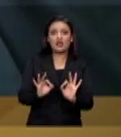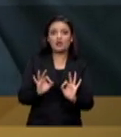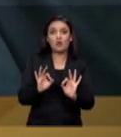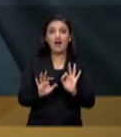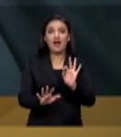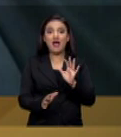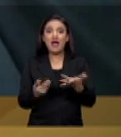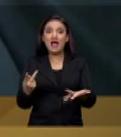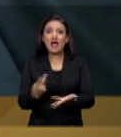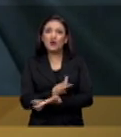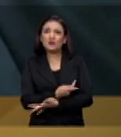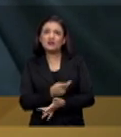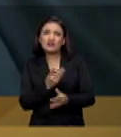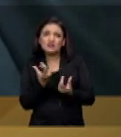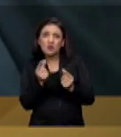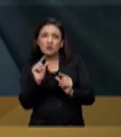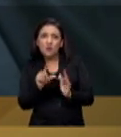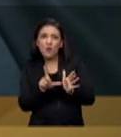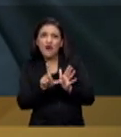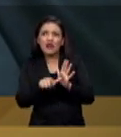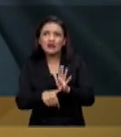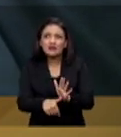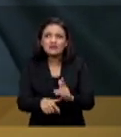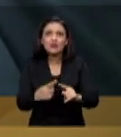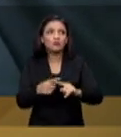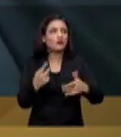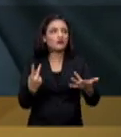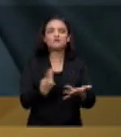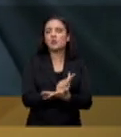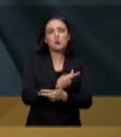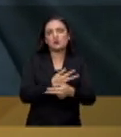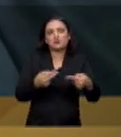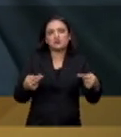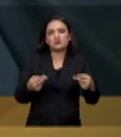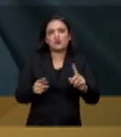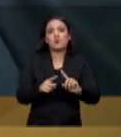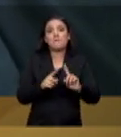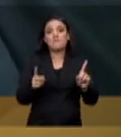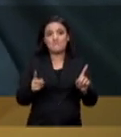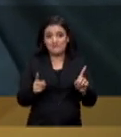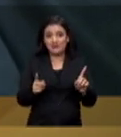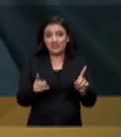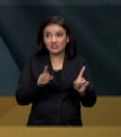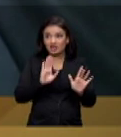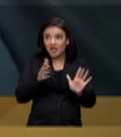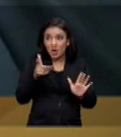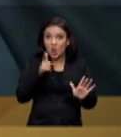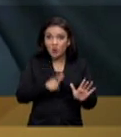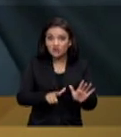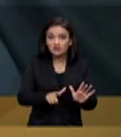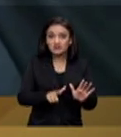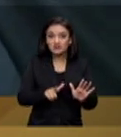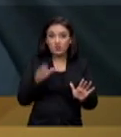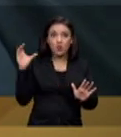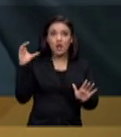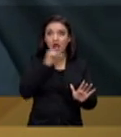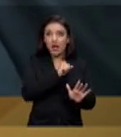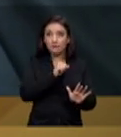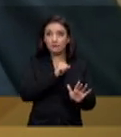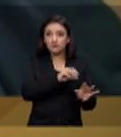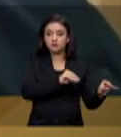impossibilidades, mas na primeira oportunidade que surge é trazido ao colegiado do tribunal. Esse